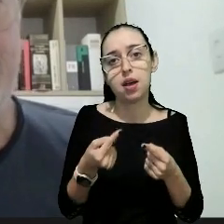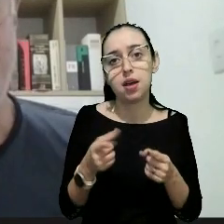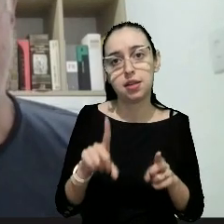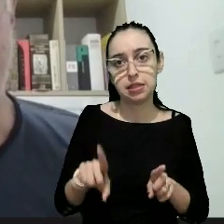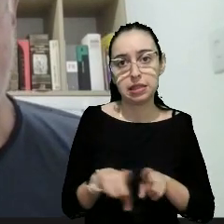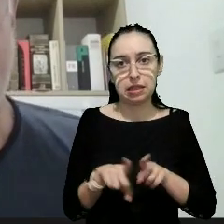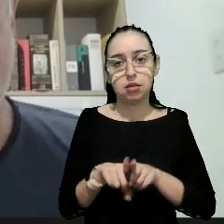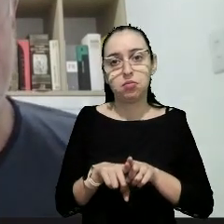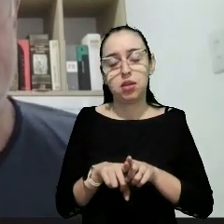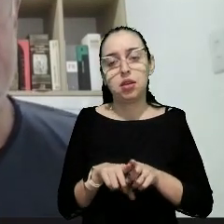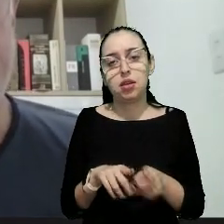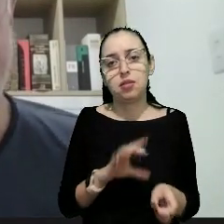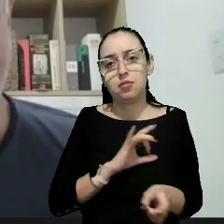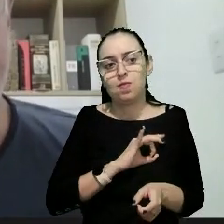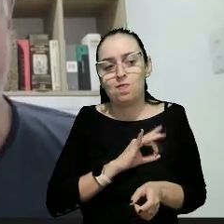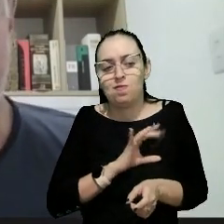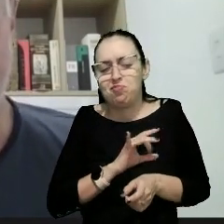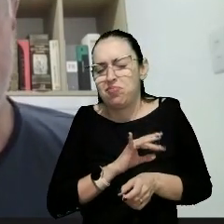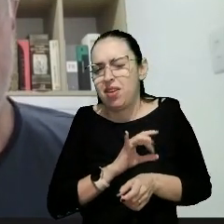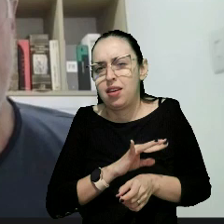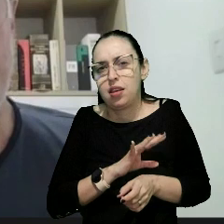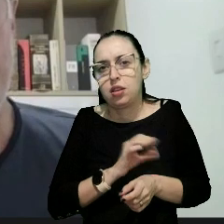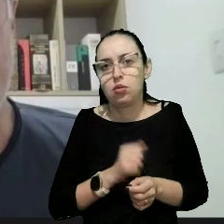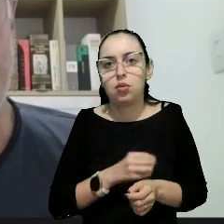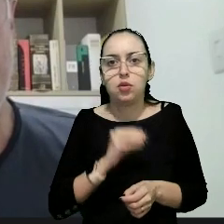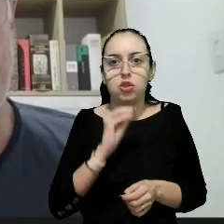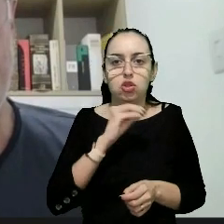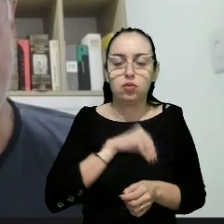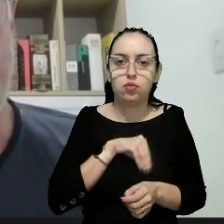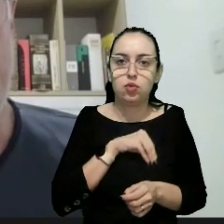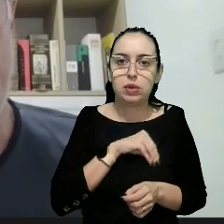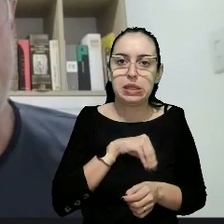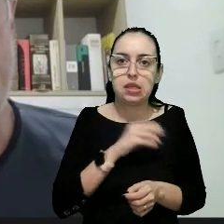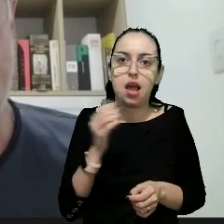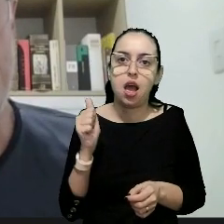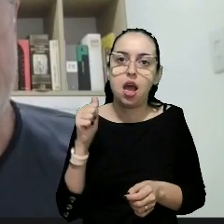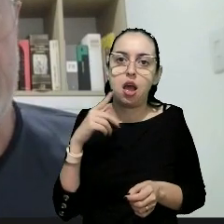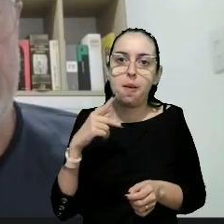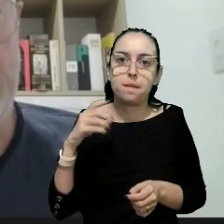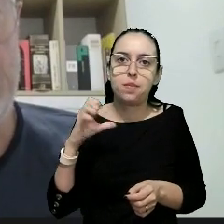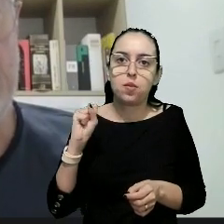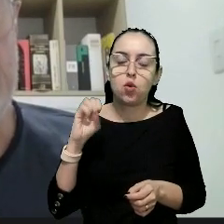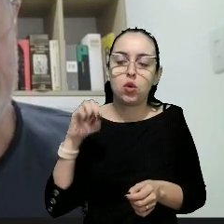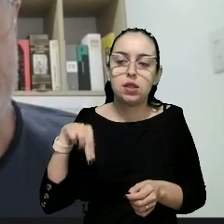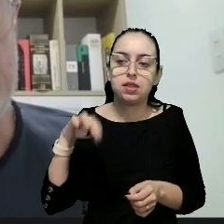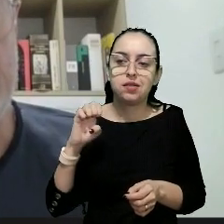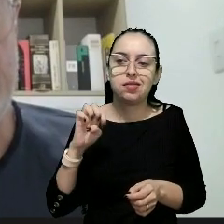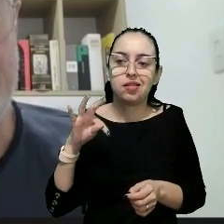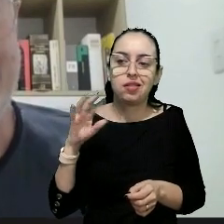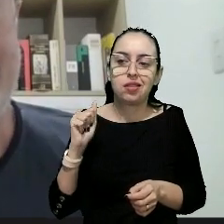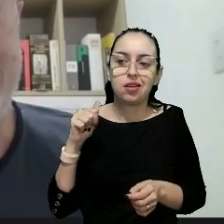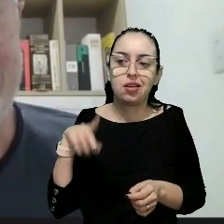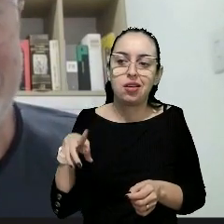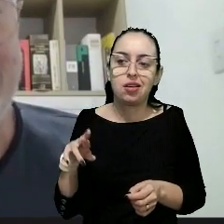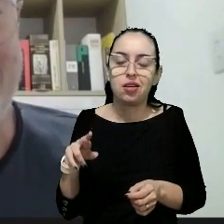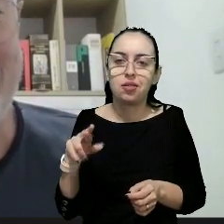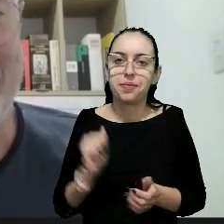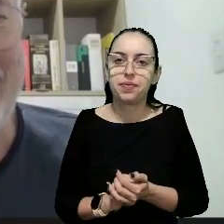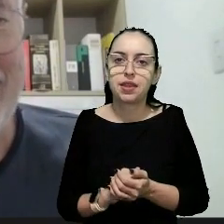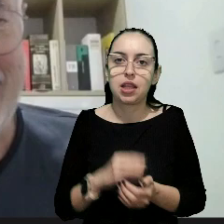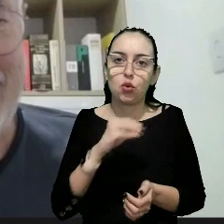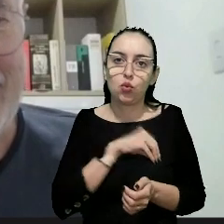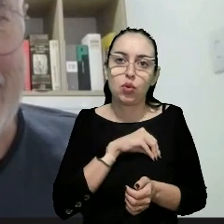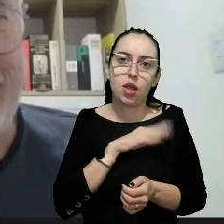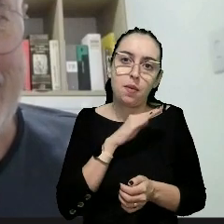falam pouco, mas eles têm muito medo, sabe do quê? De se aposentar, porque